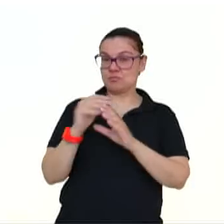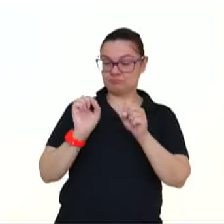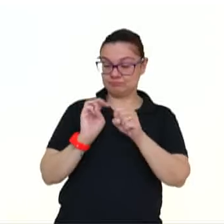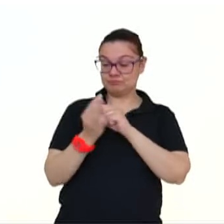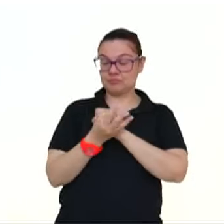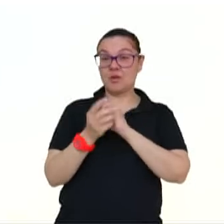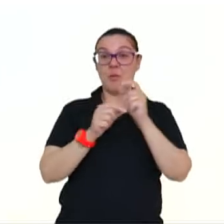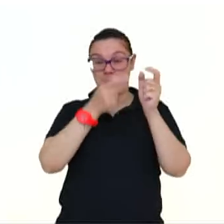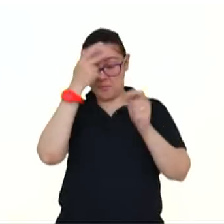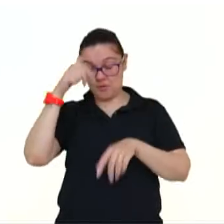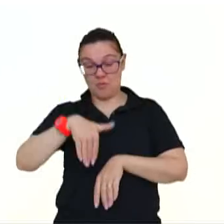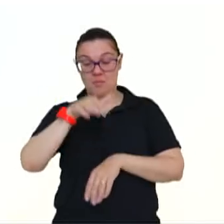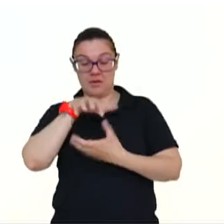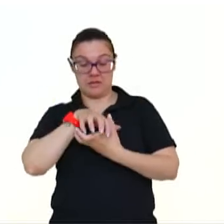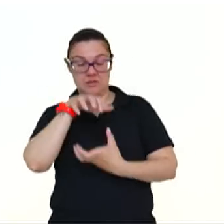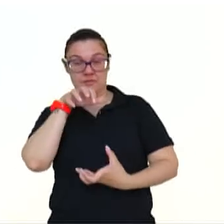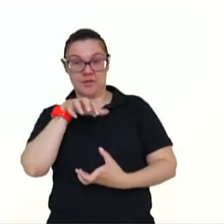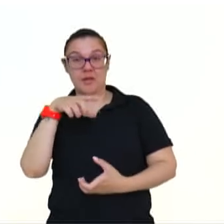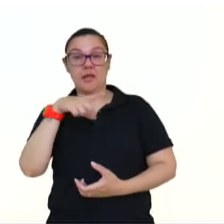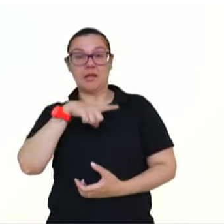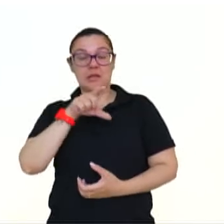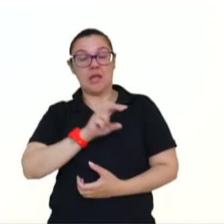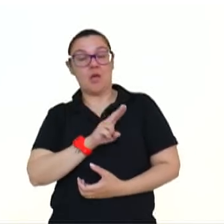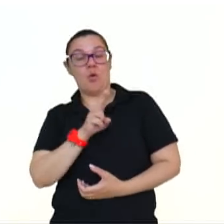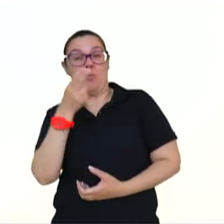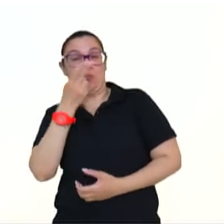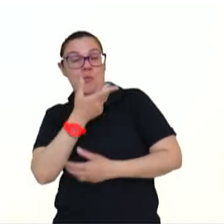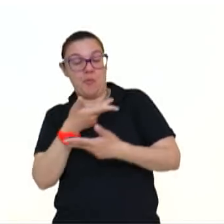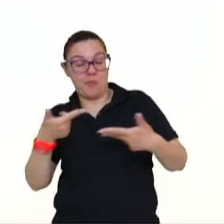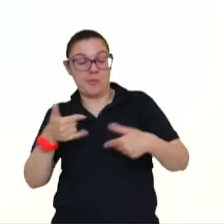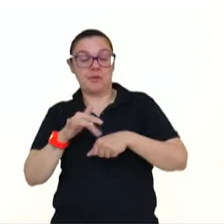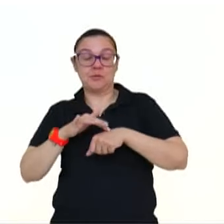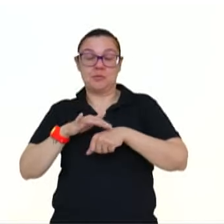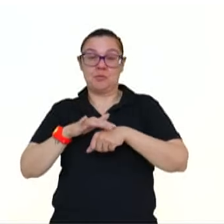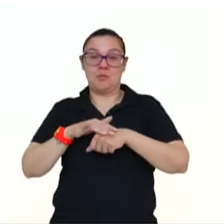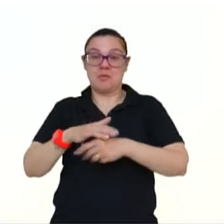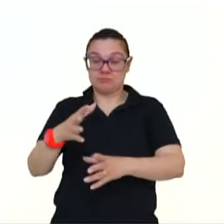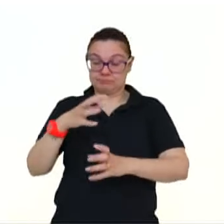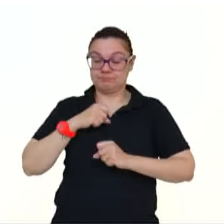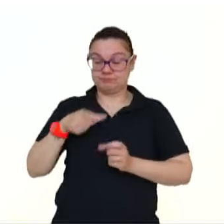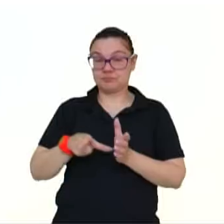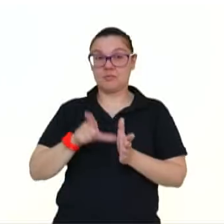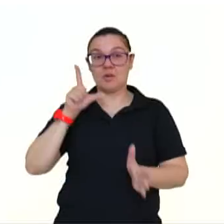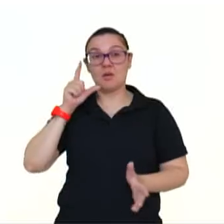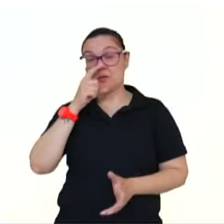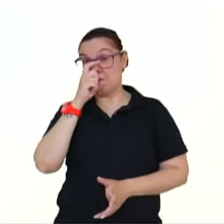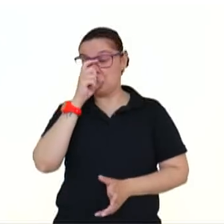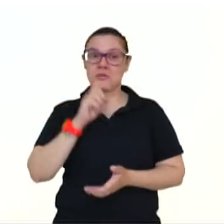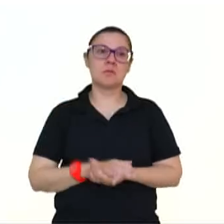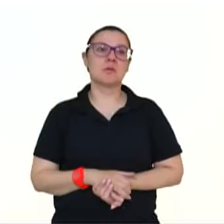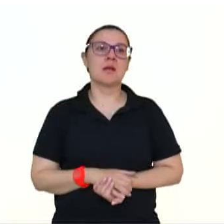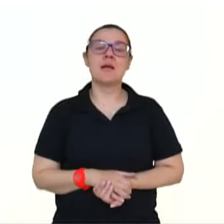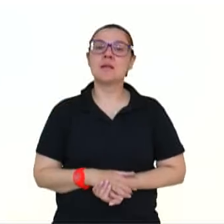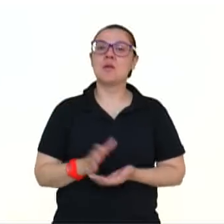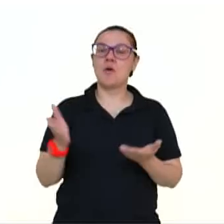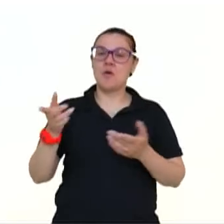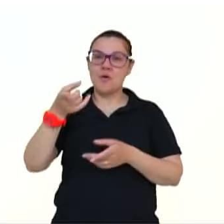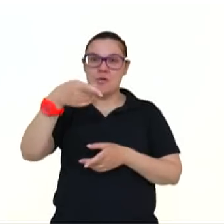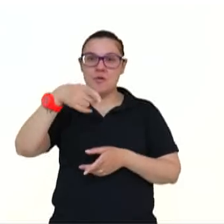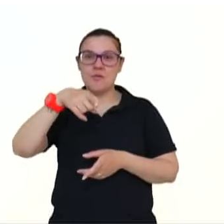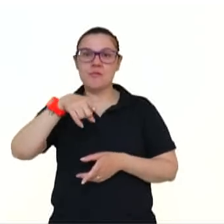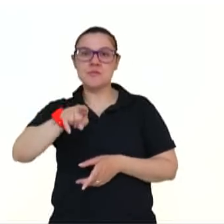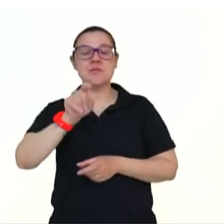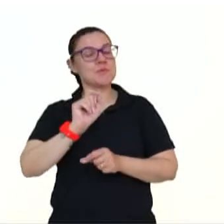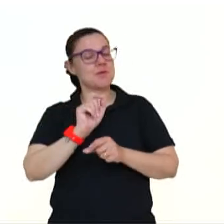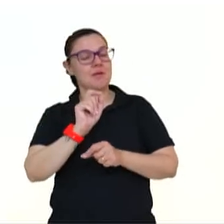especialmente em pessoas mais velhas e que têm alguma doença crônica. Então, vocês vão elaborar